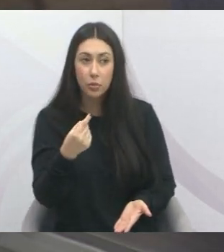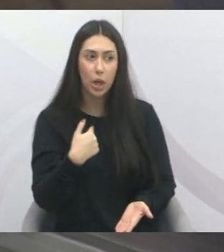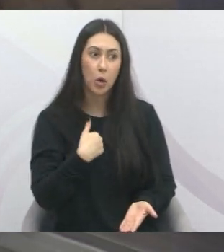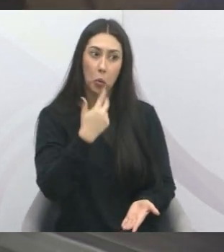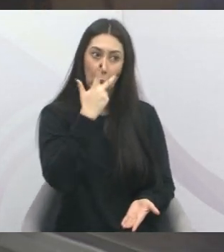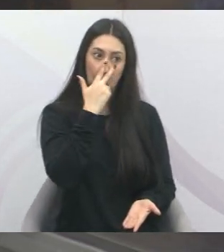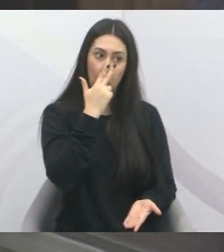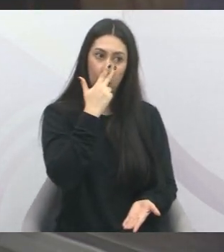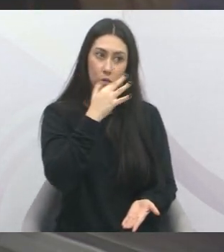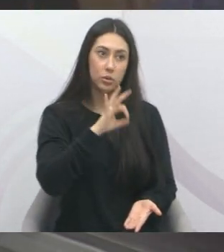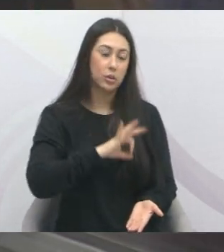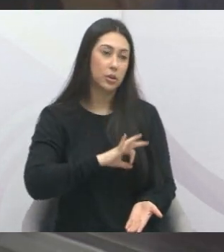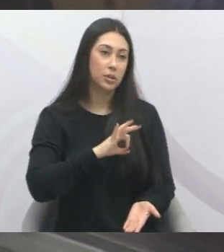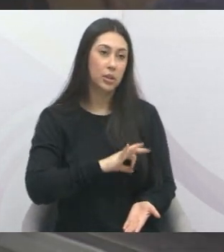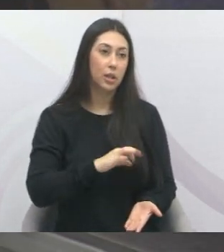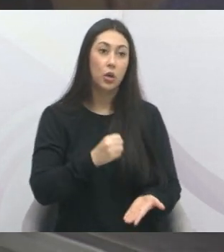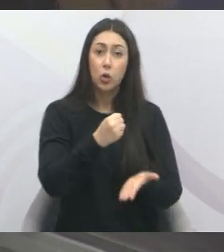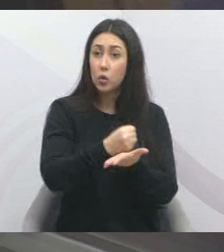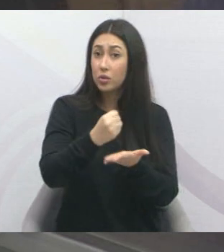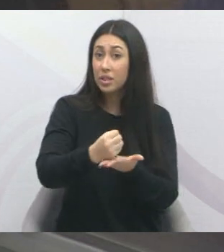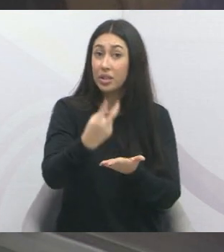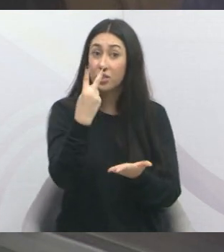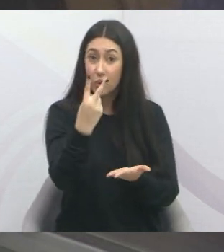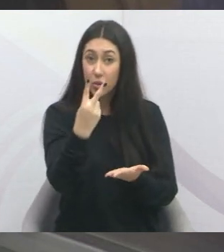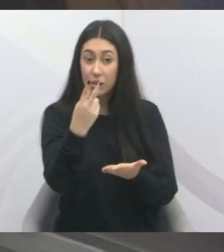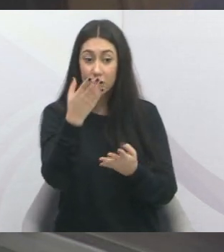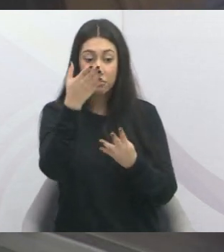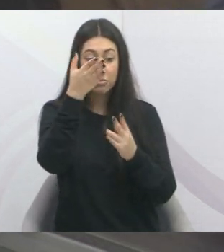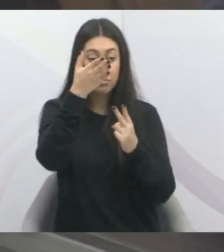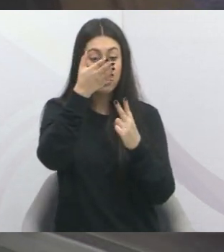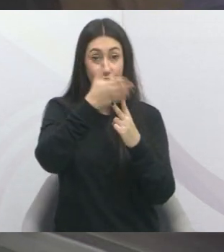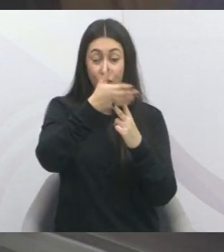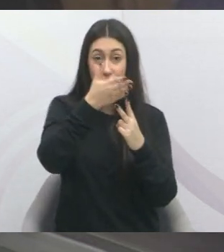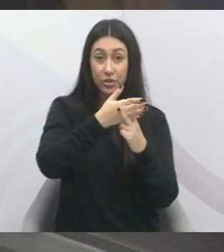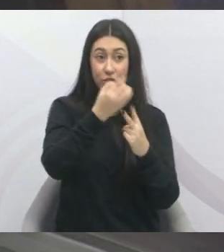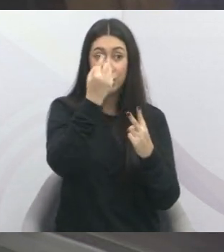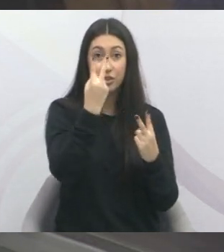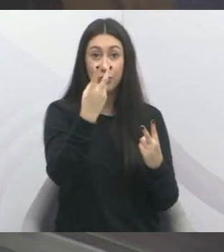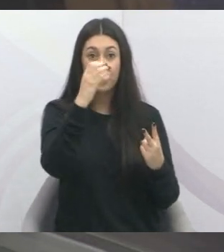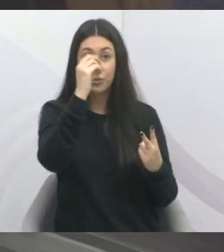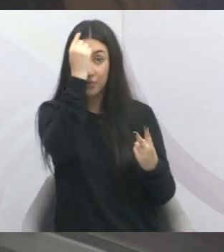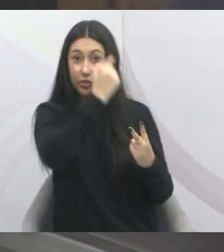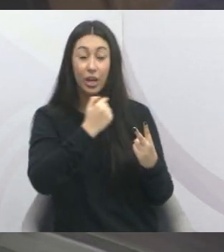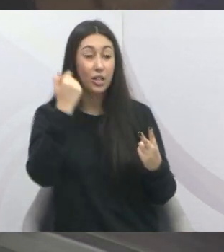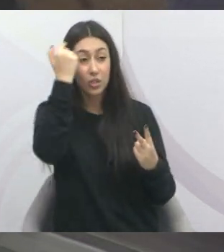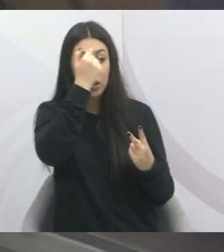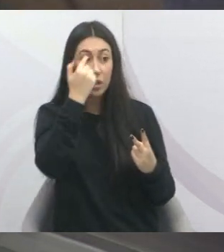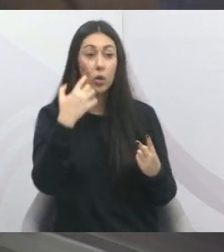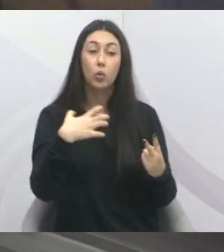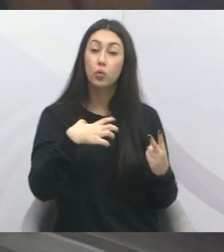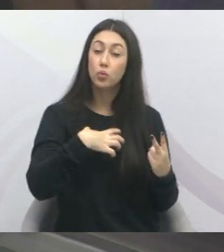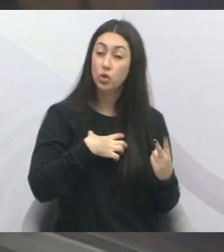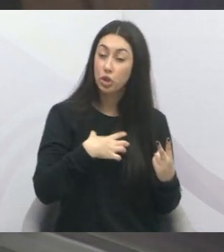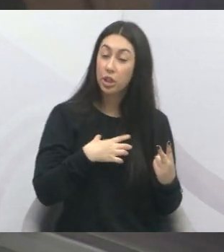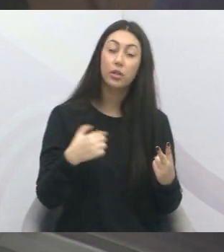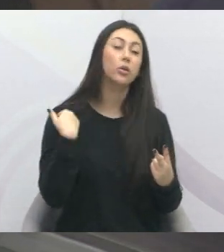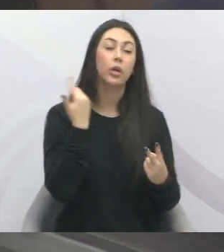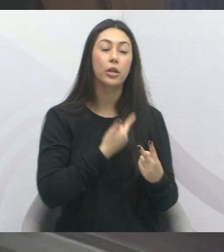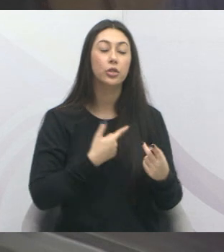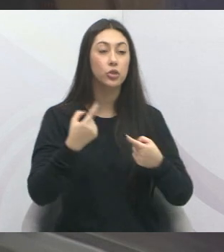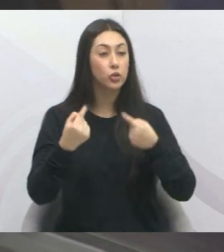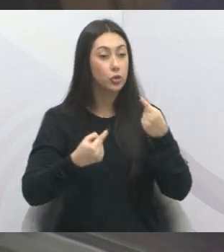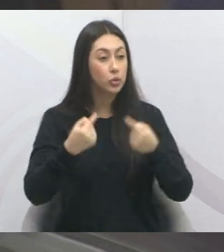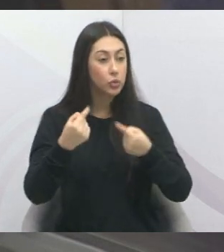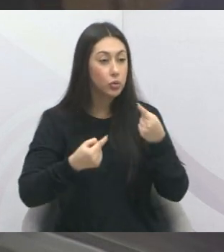salário, contrata 2 fazendo 20. Não é isso? É esse modelo que nós discutimos na audiência pública